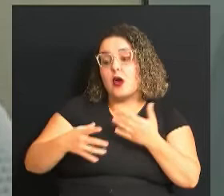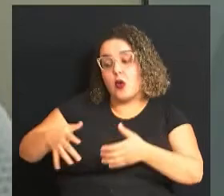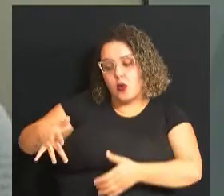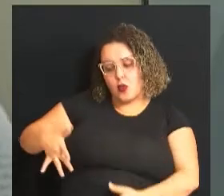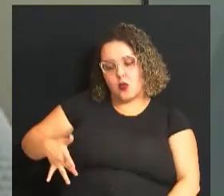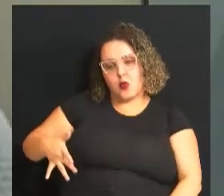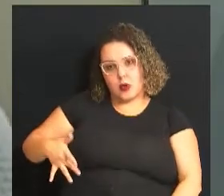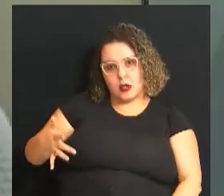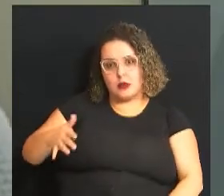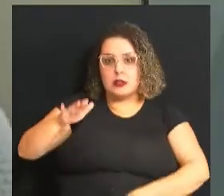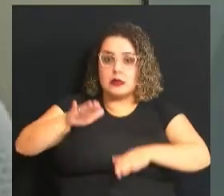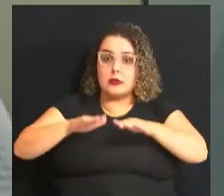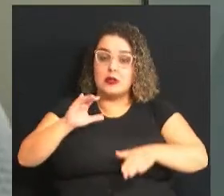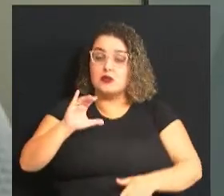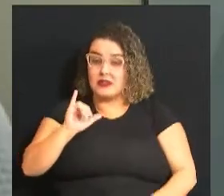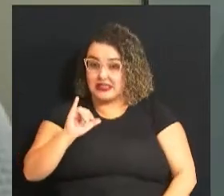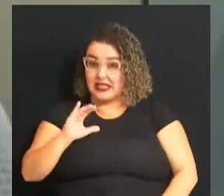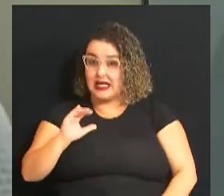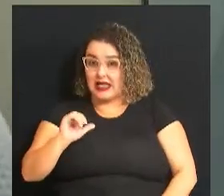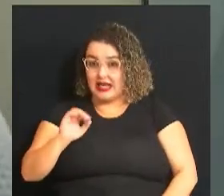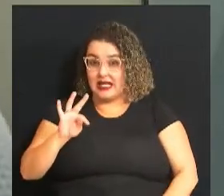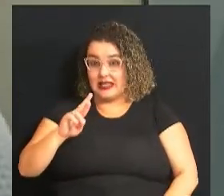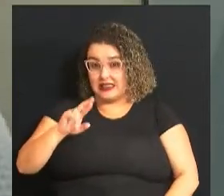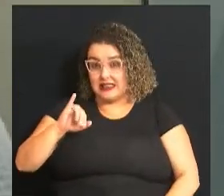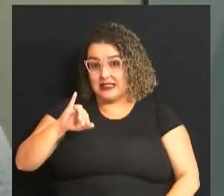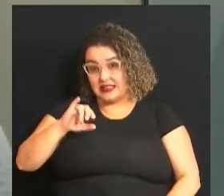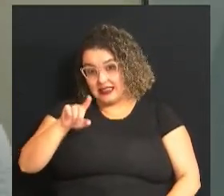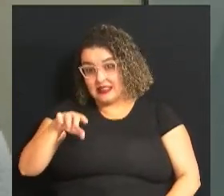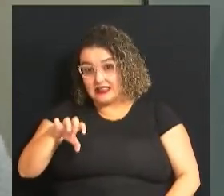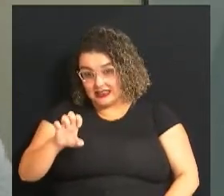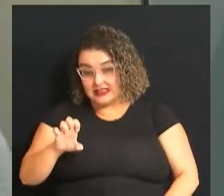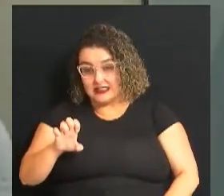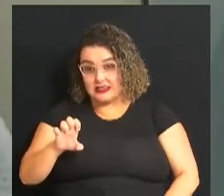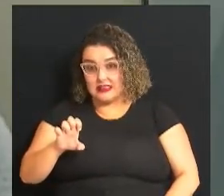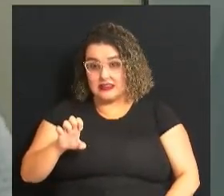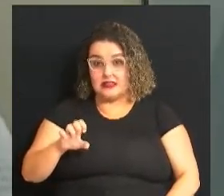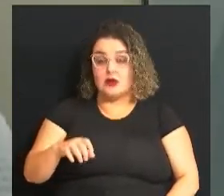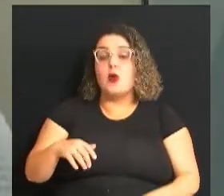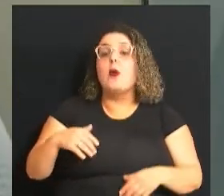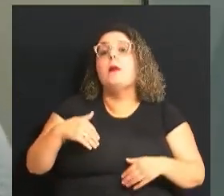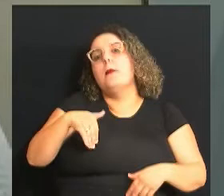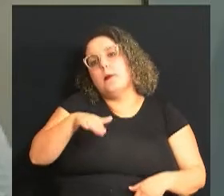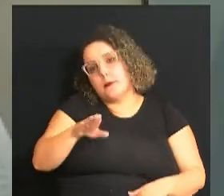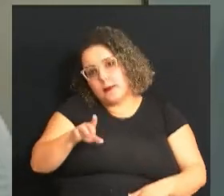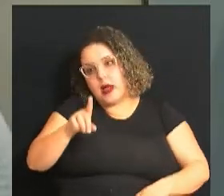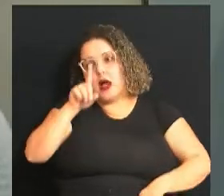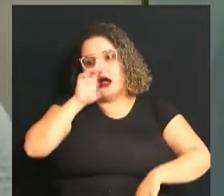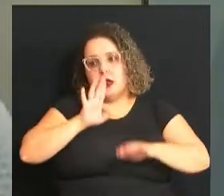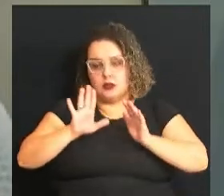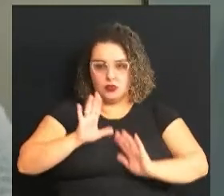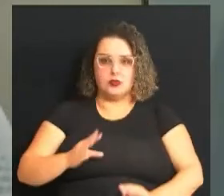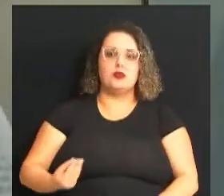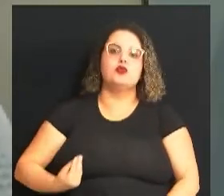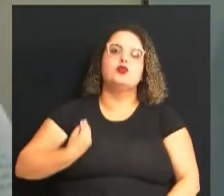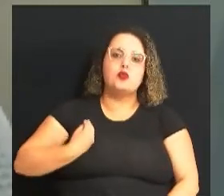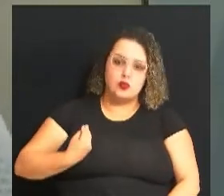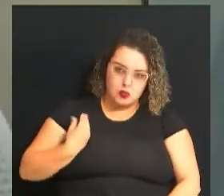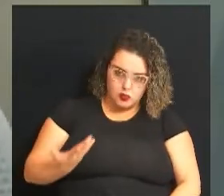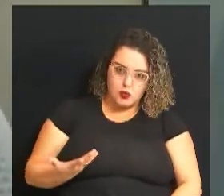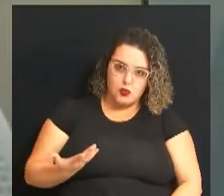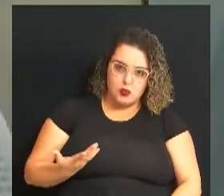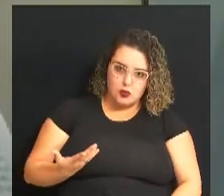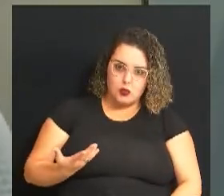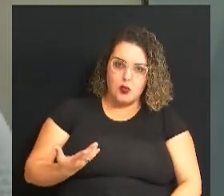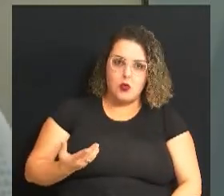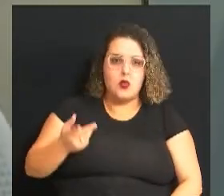de cicatrizes, nós vamos ter que ter mais cuidados com os hábitos de vida. Então, um paciente